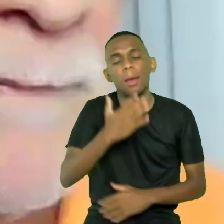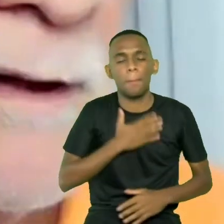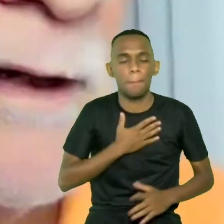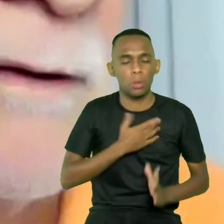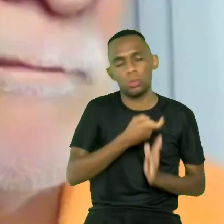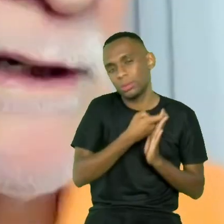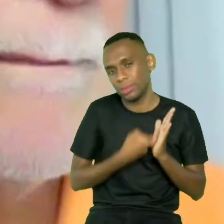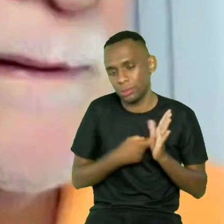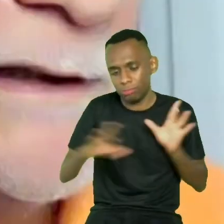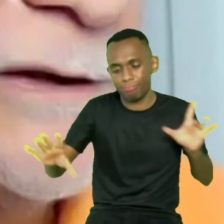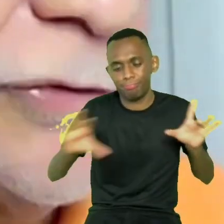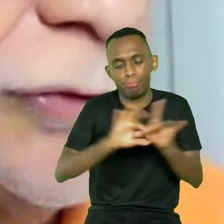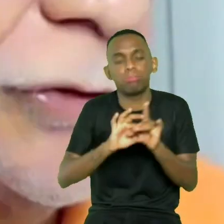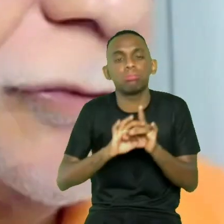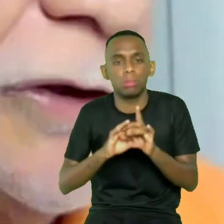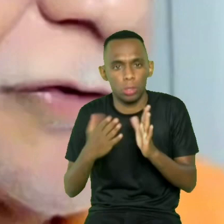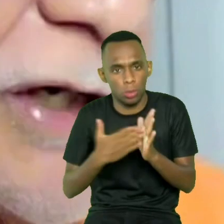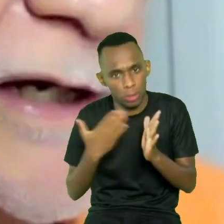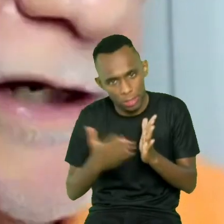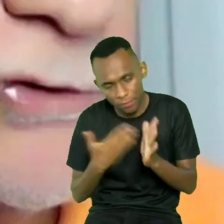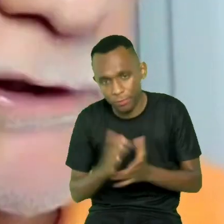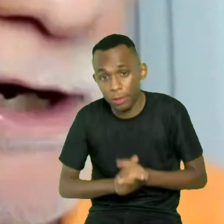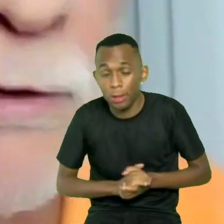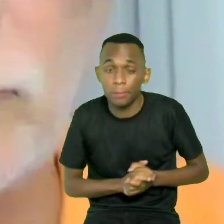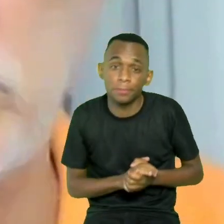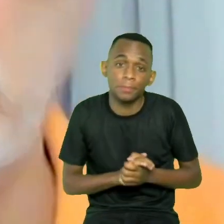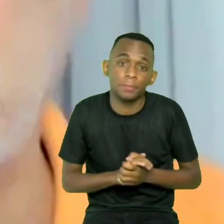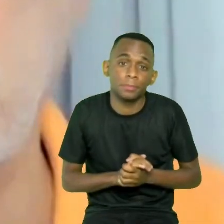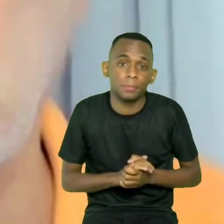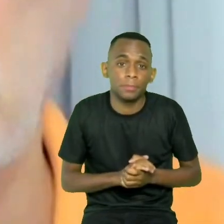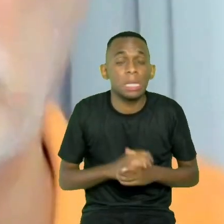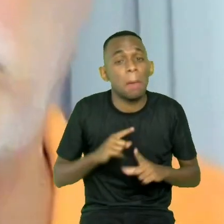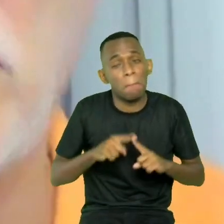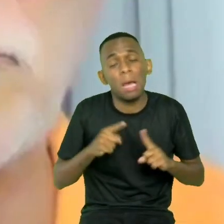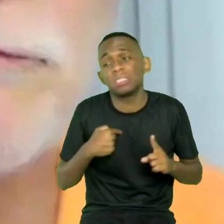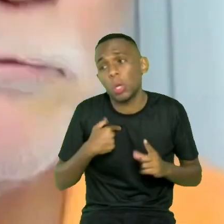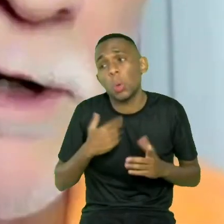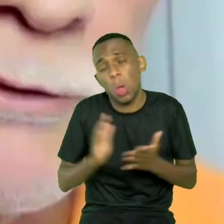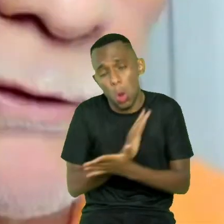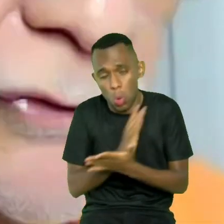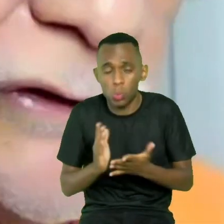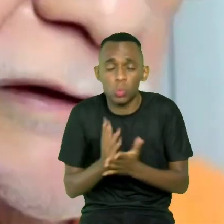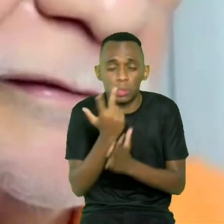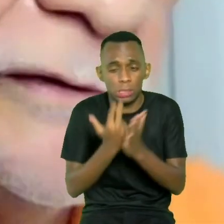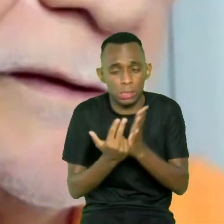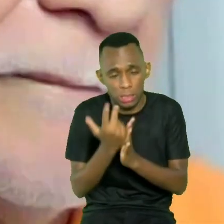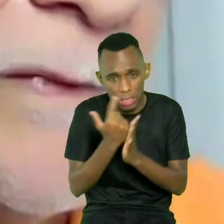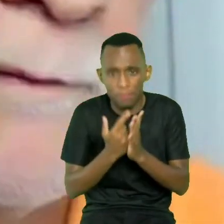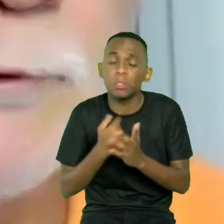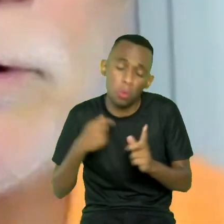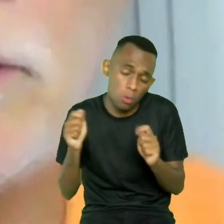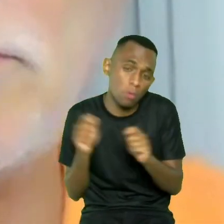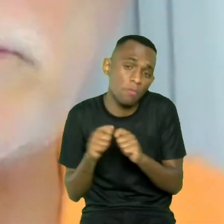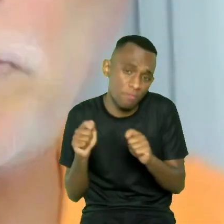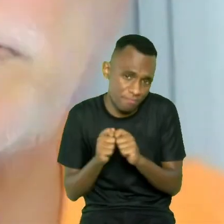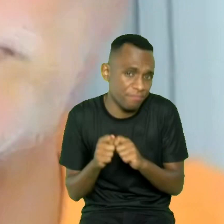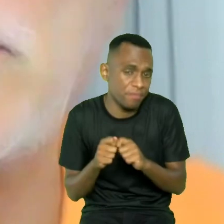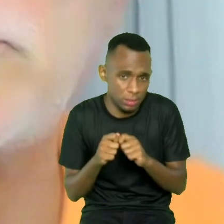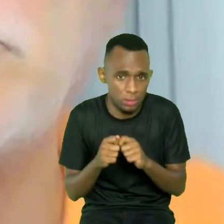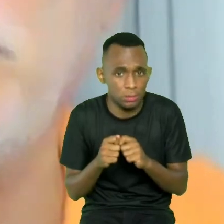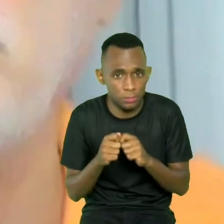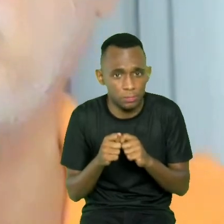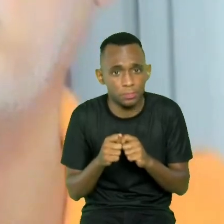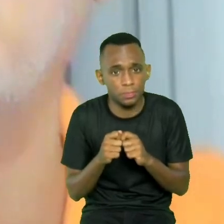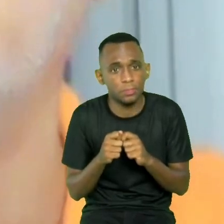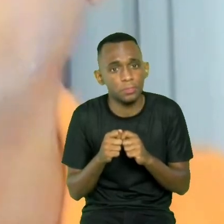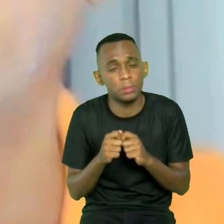isso. Mas, apesar de tudo, eu cheguei a ilustrar alguns livros. Eu ilustrei um livro meu, inclusive, mas por uma